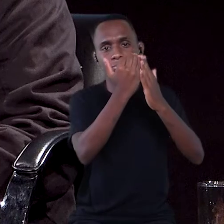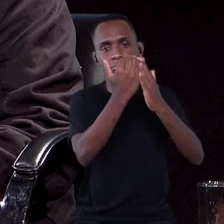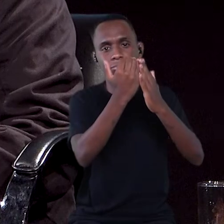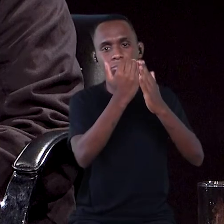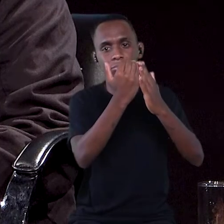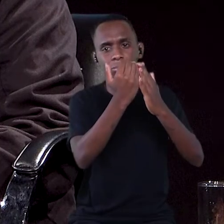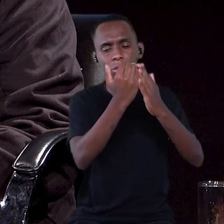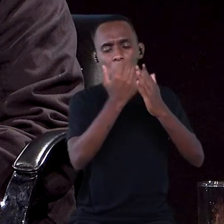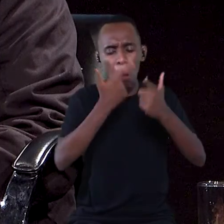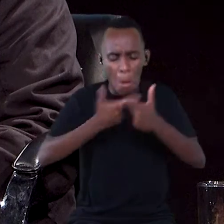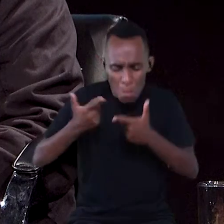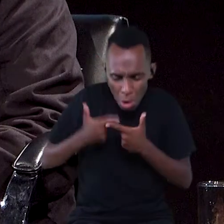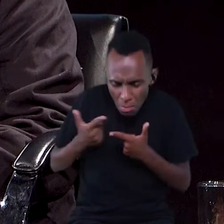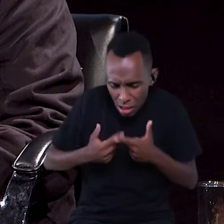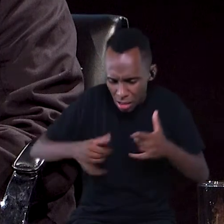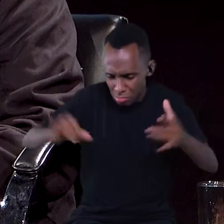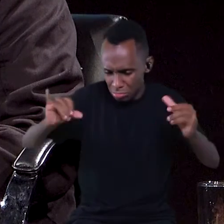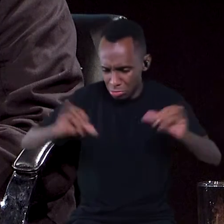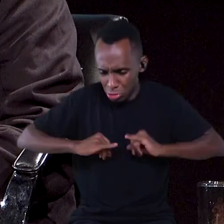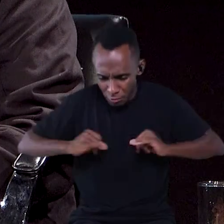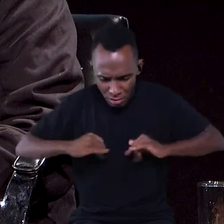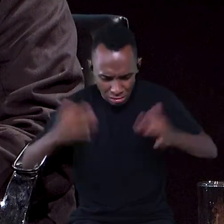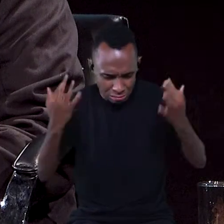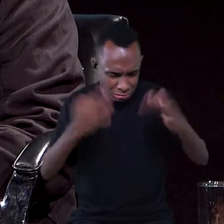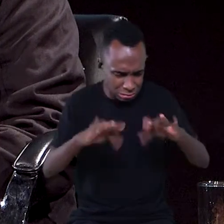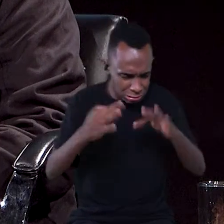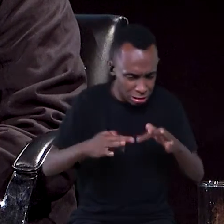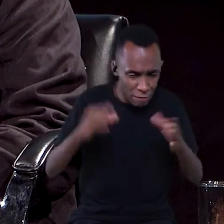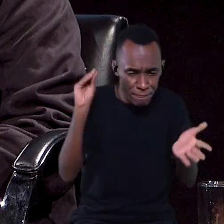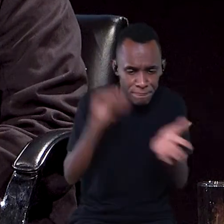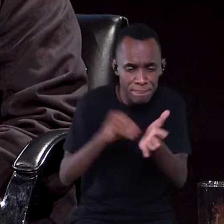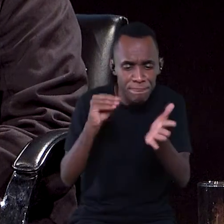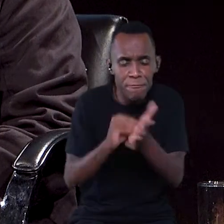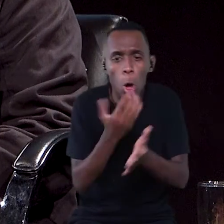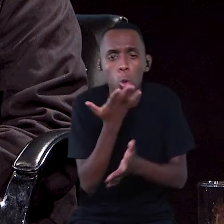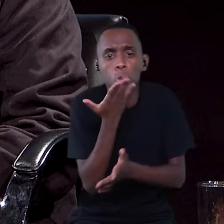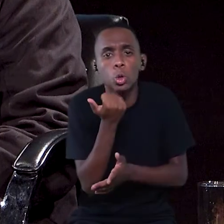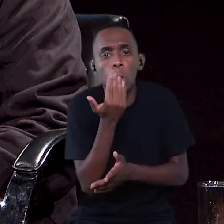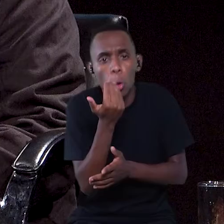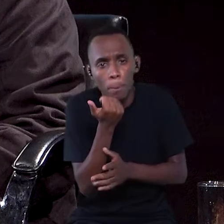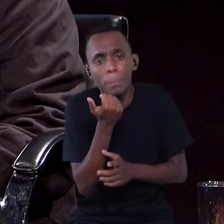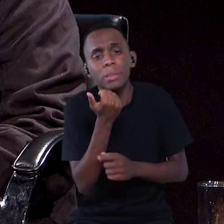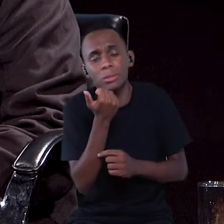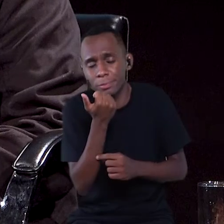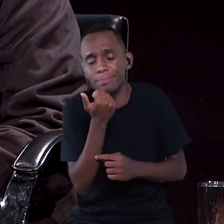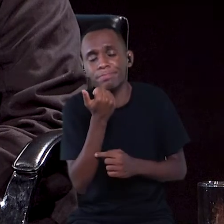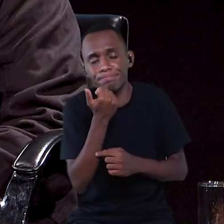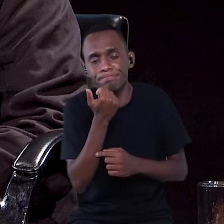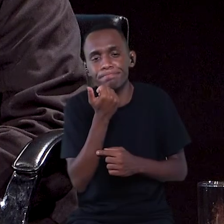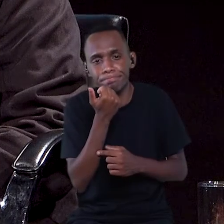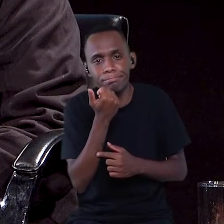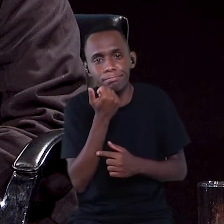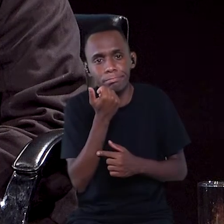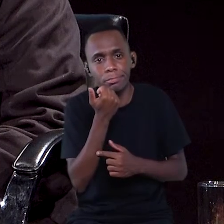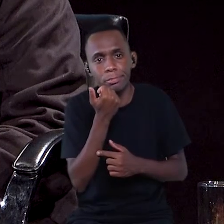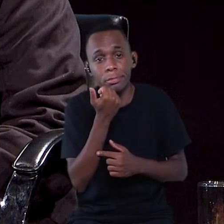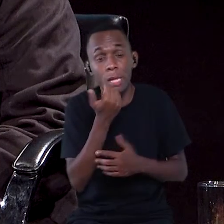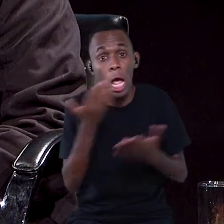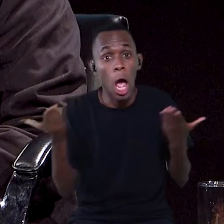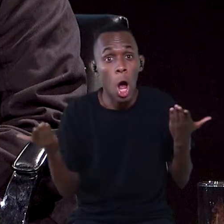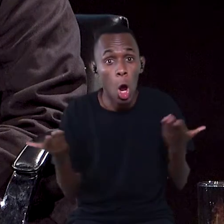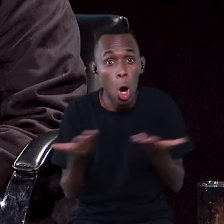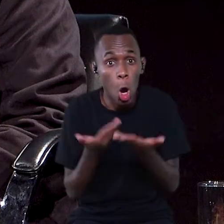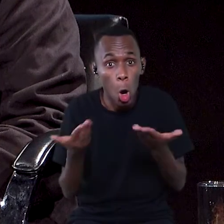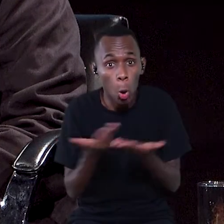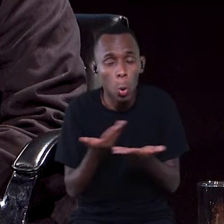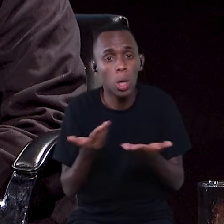ofertas, joelhos ralados, menos trigo e sal, bordam a suma dos conselhos falsos.